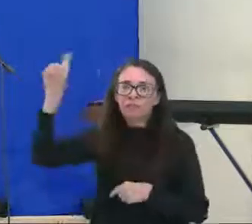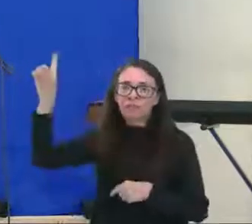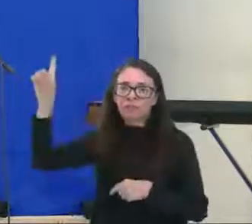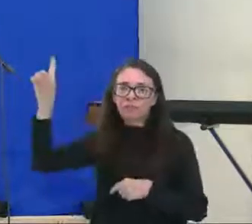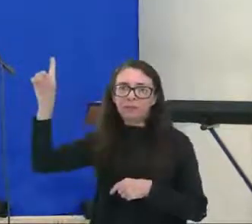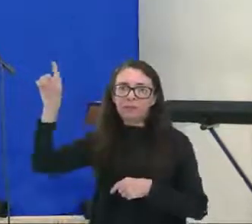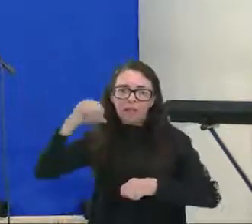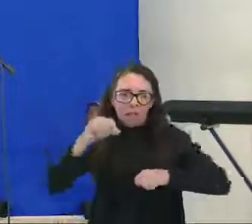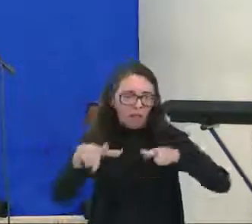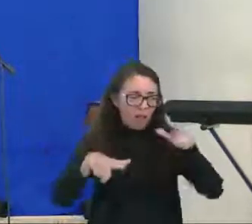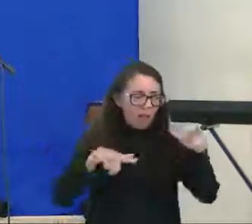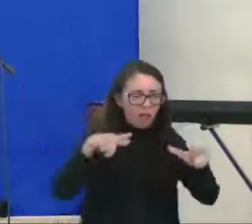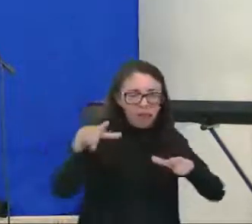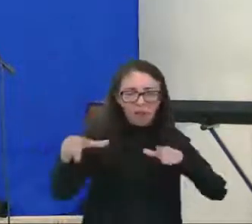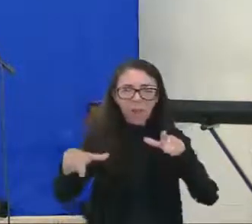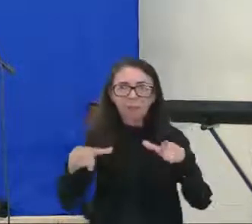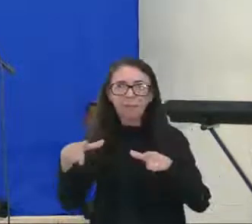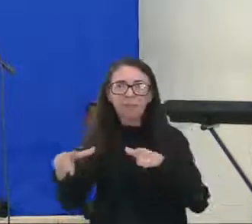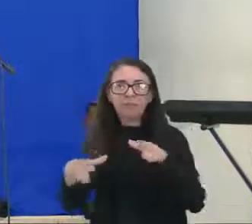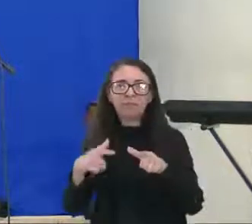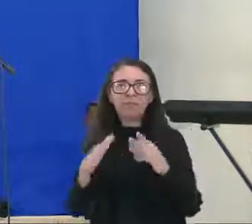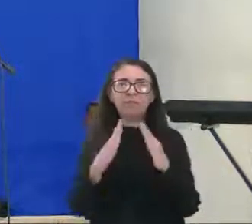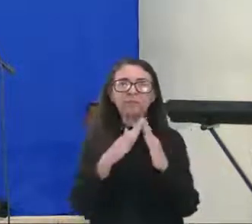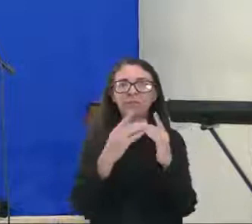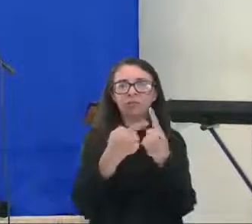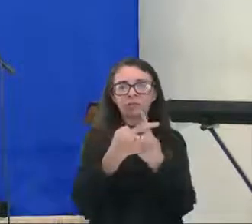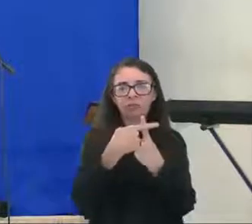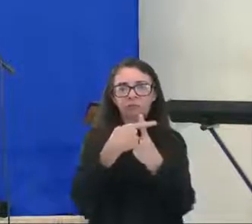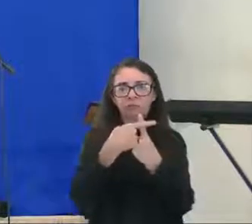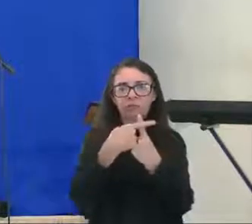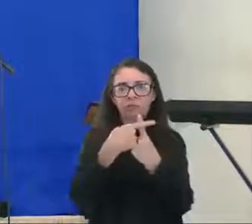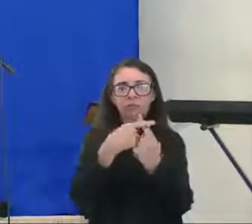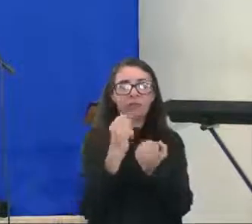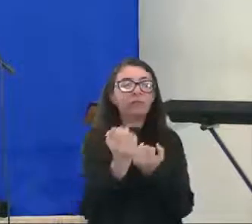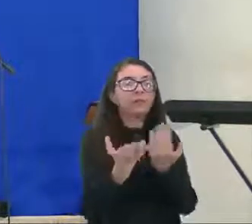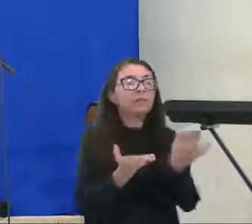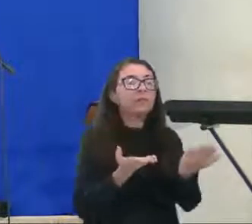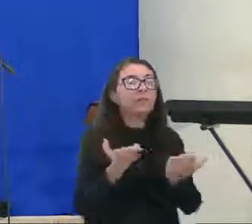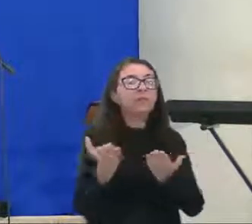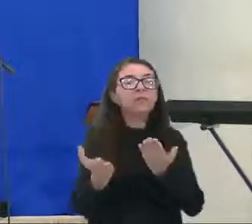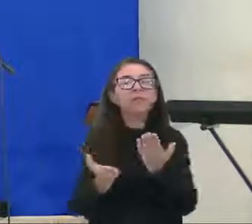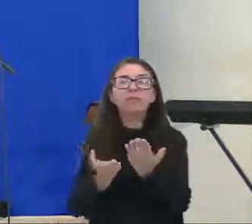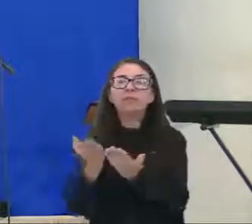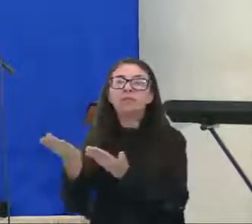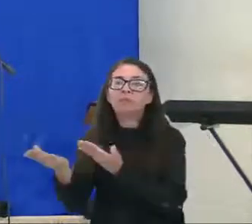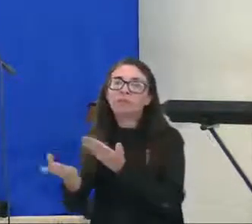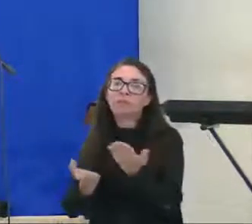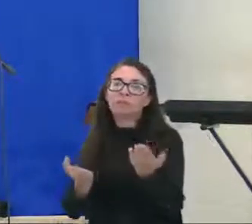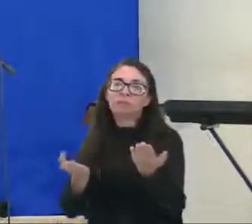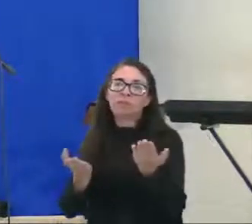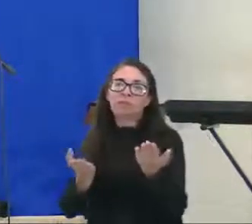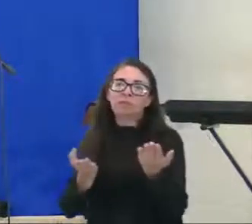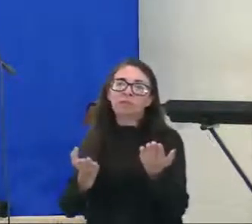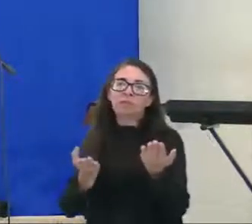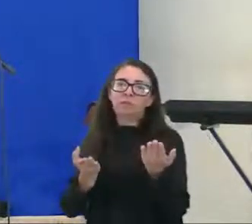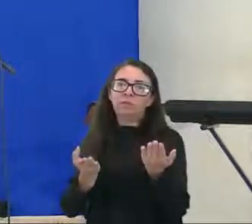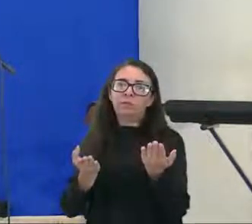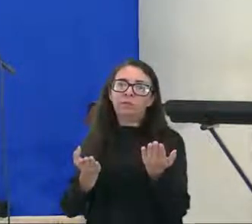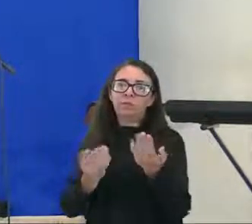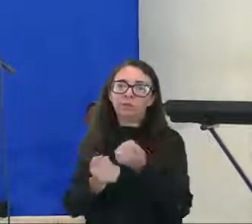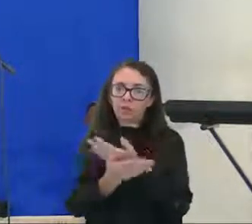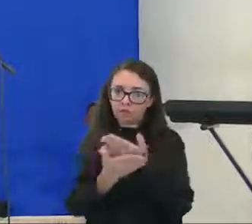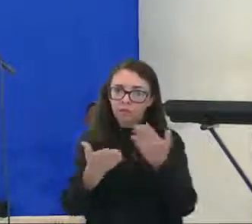impressão que as duas estão perfeitamente corretas assim. Mas a segunda proposição, Edmilson, ela dá